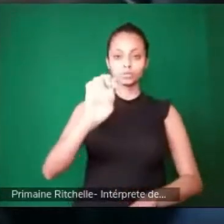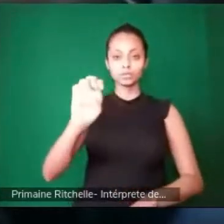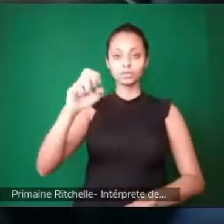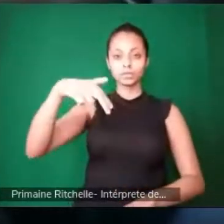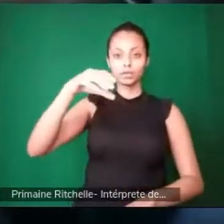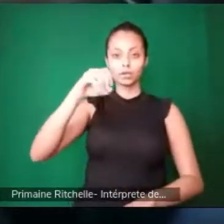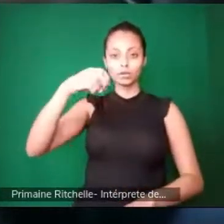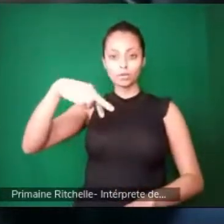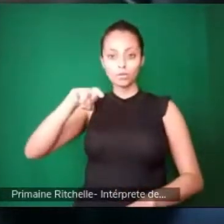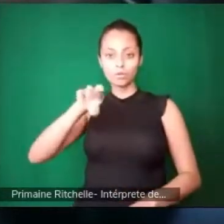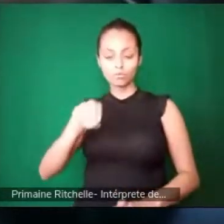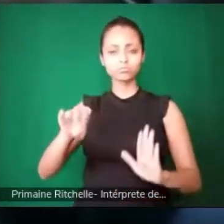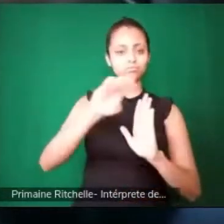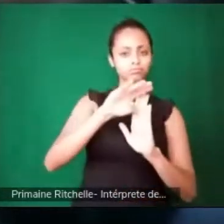dos protocolos, né,